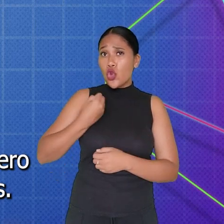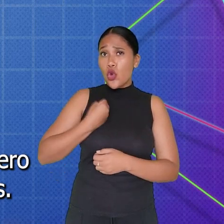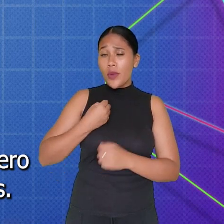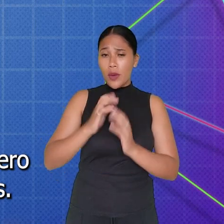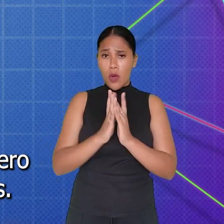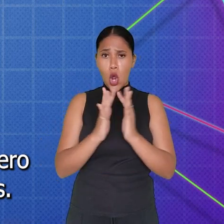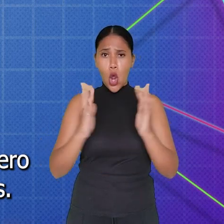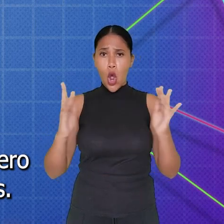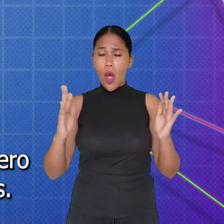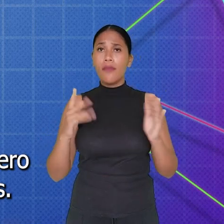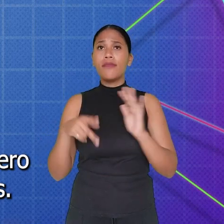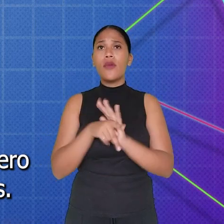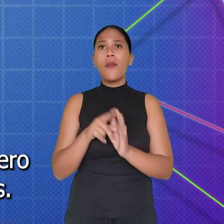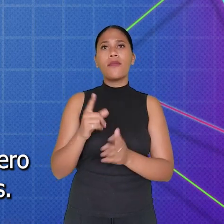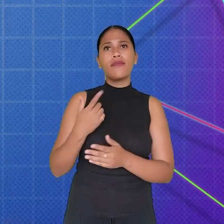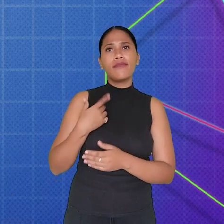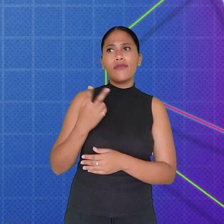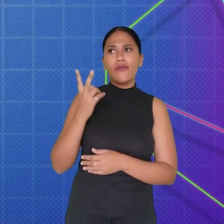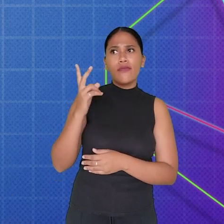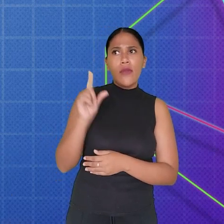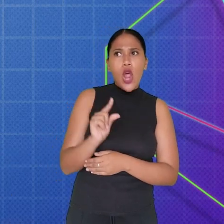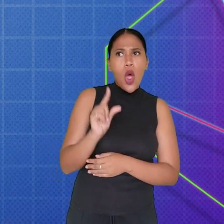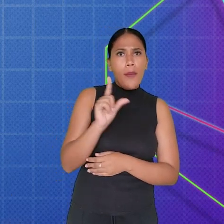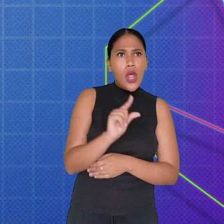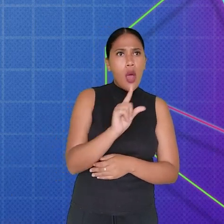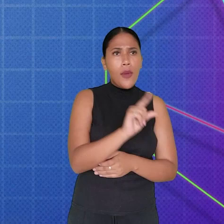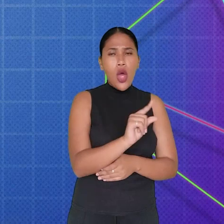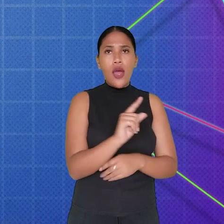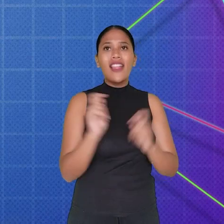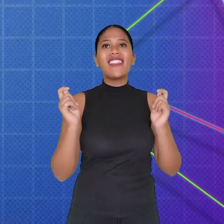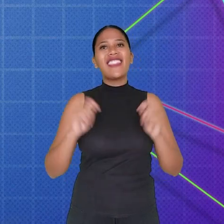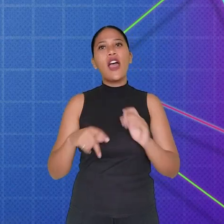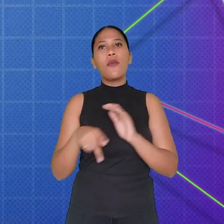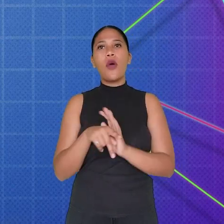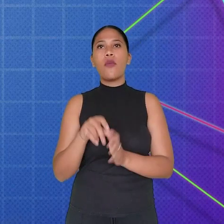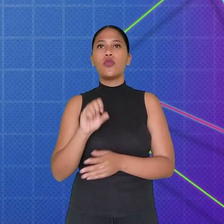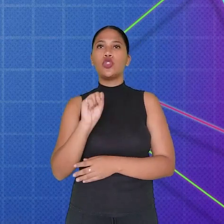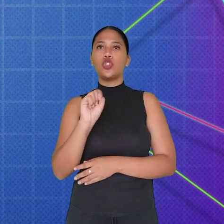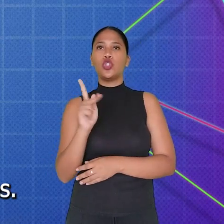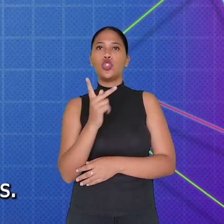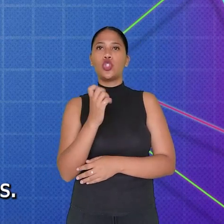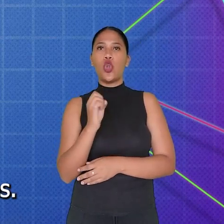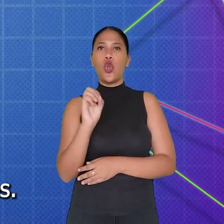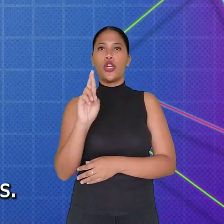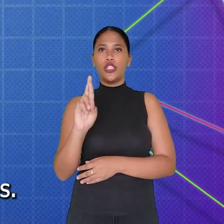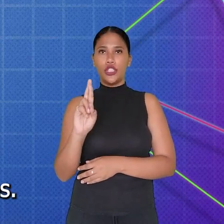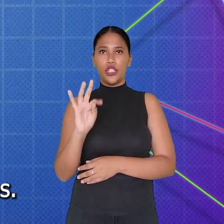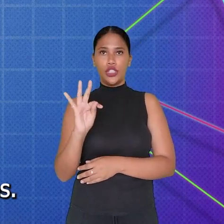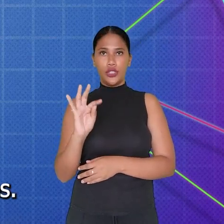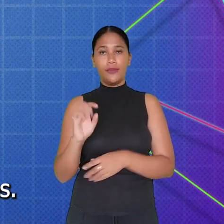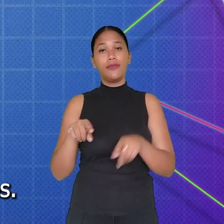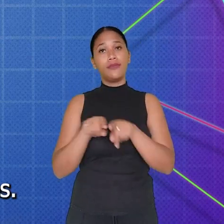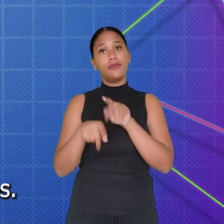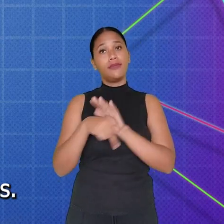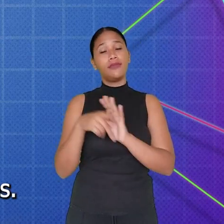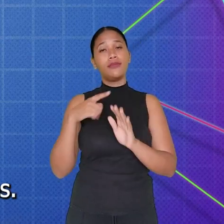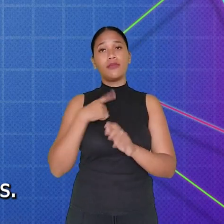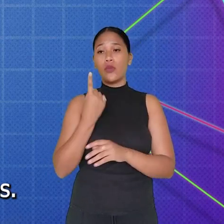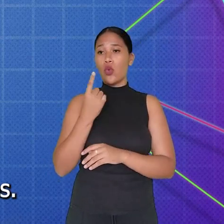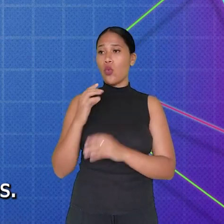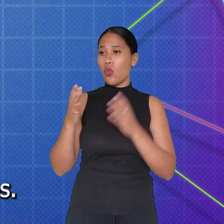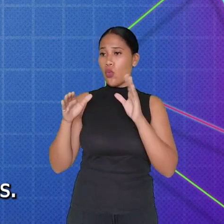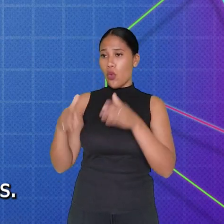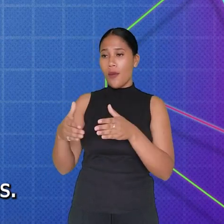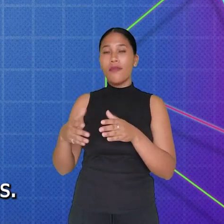item em um carrinho de compras. Short, número itens, igual a 5. Para armazenar os números de um ponto flutuante